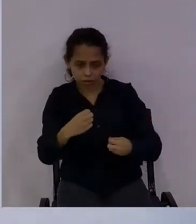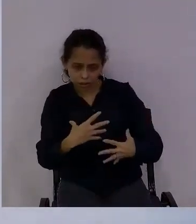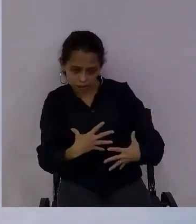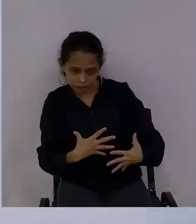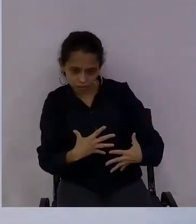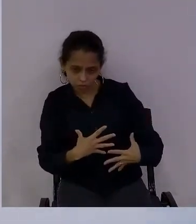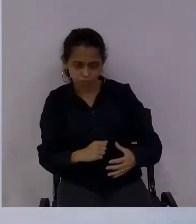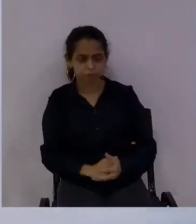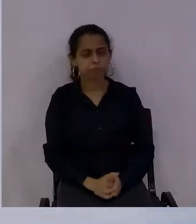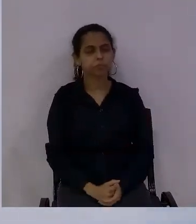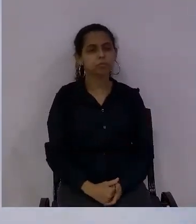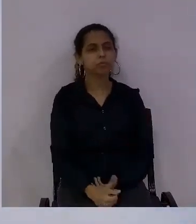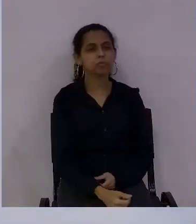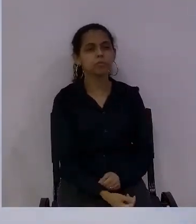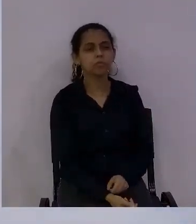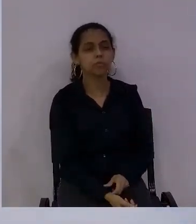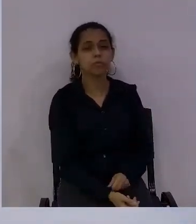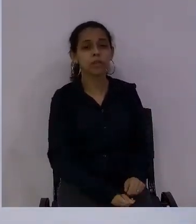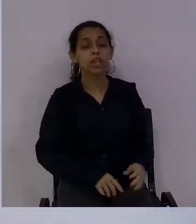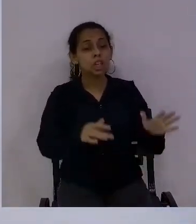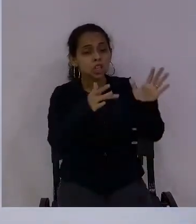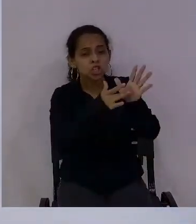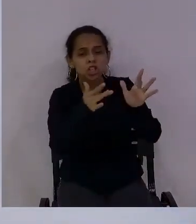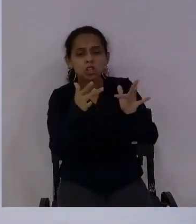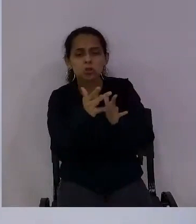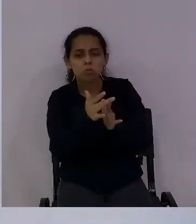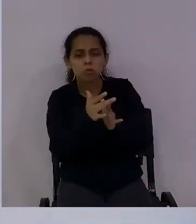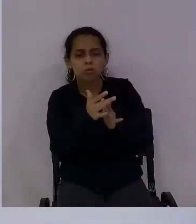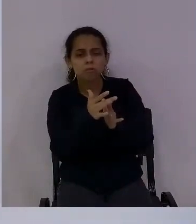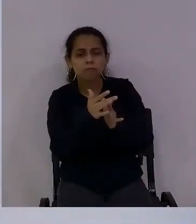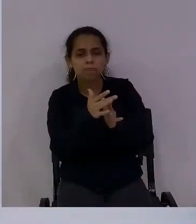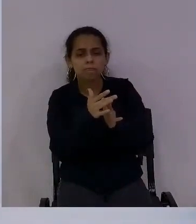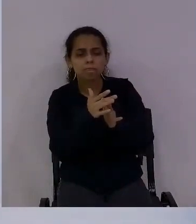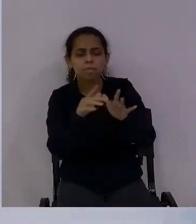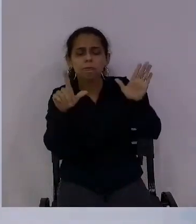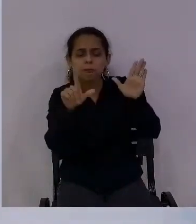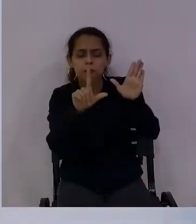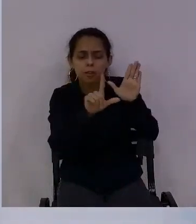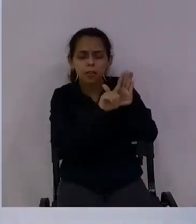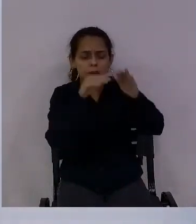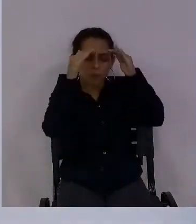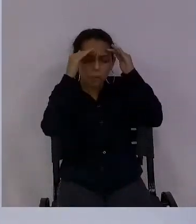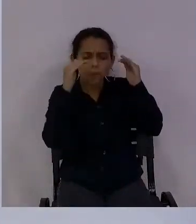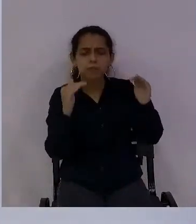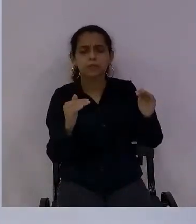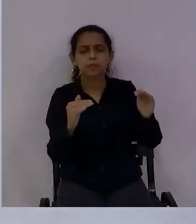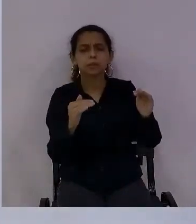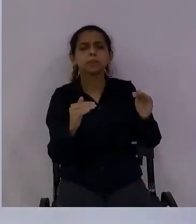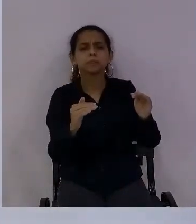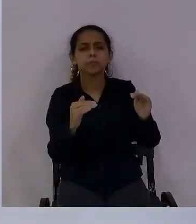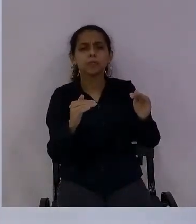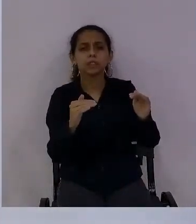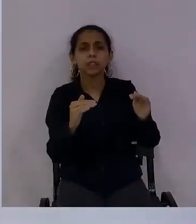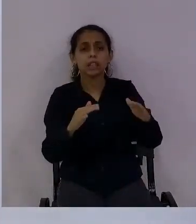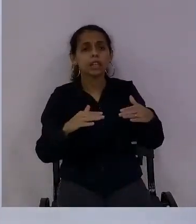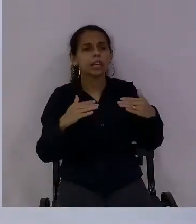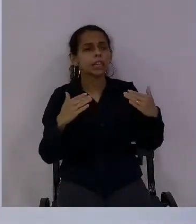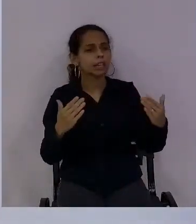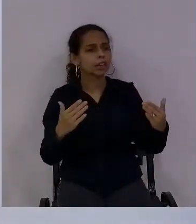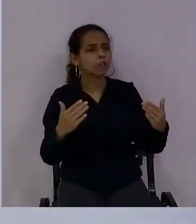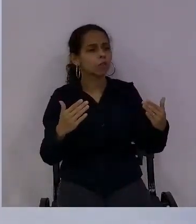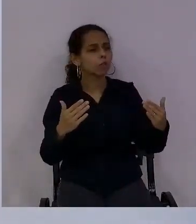deste cumprimento da lei. Jesus cumpriu a lei para que a fidelidade do nosso Deus